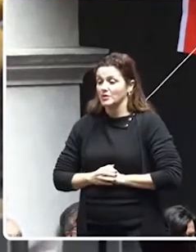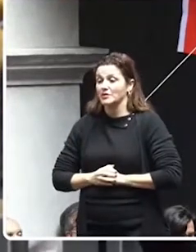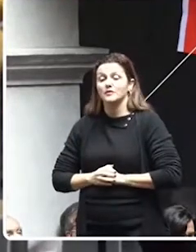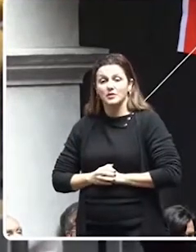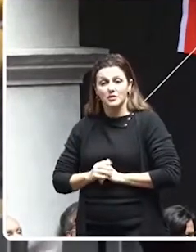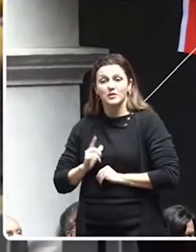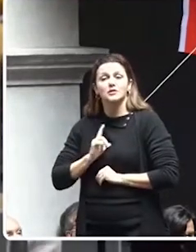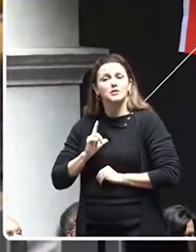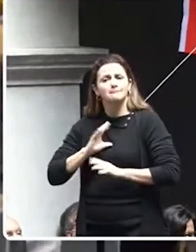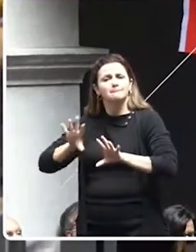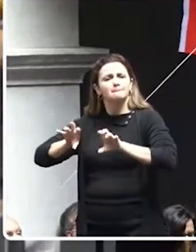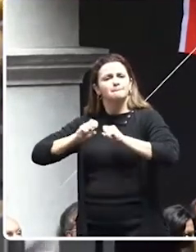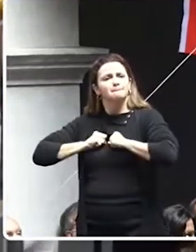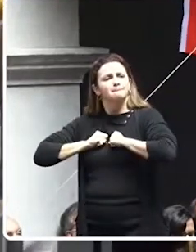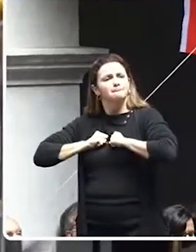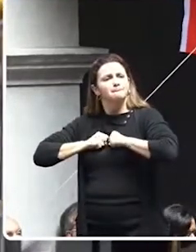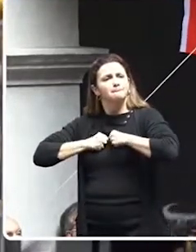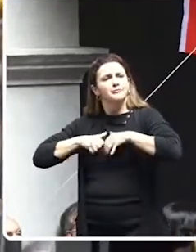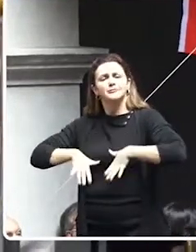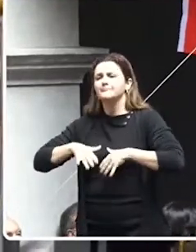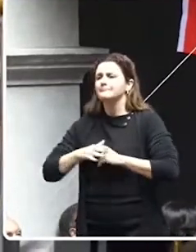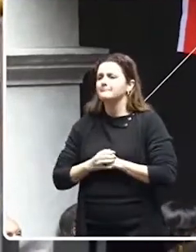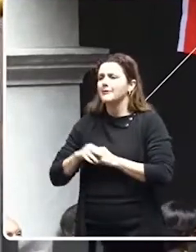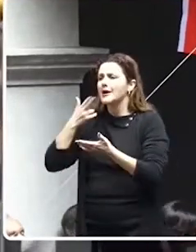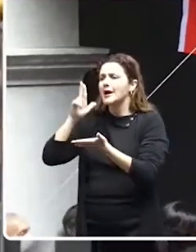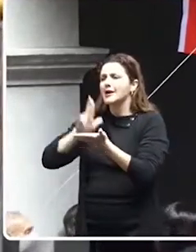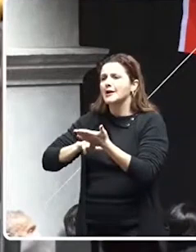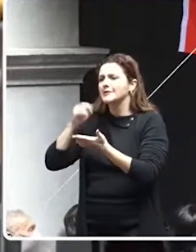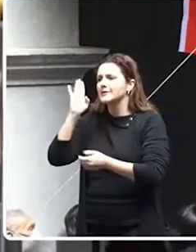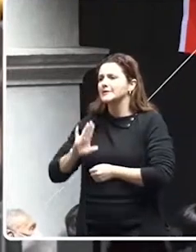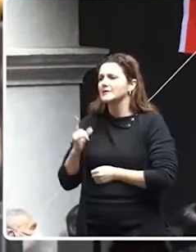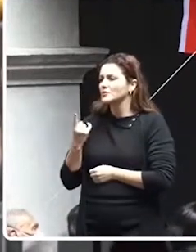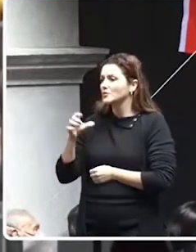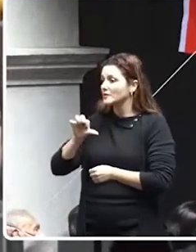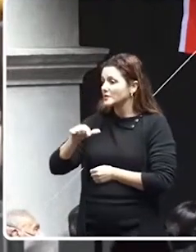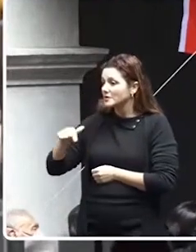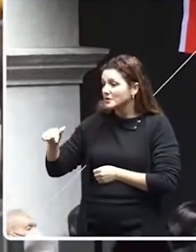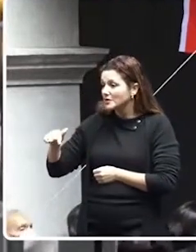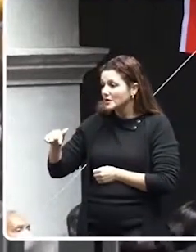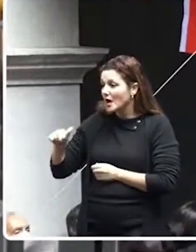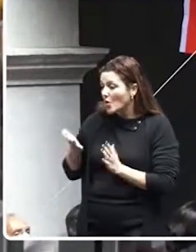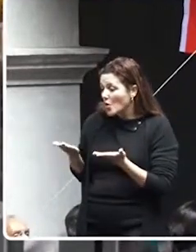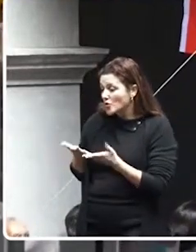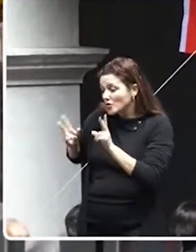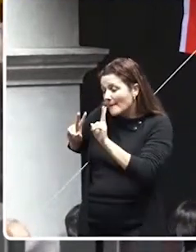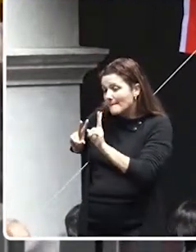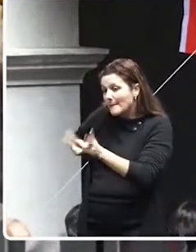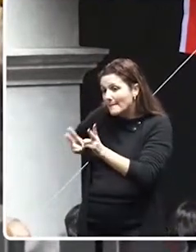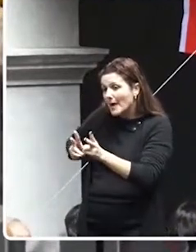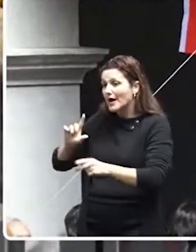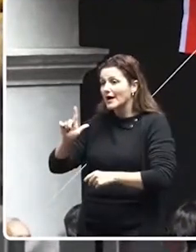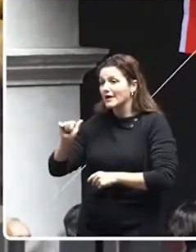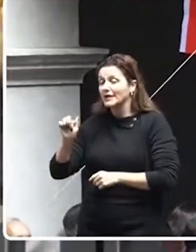cívico que lastreou a Carta aos Brasileiros de 1977 e reunidos no mesmo território livre do Largo de São